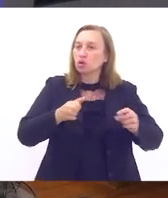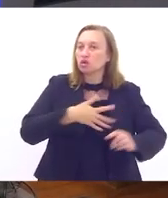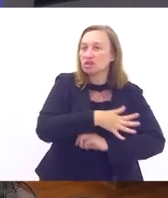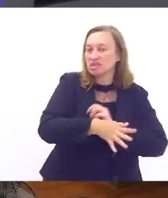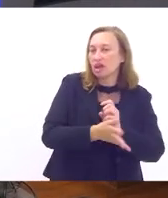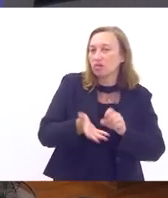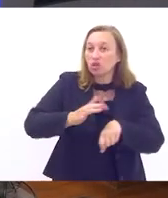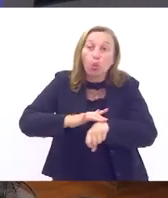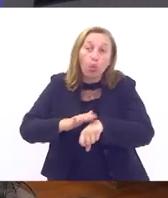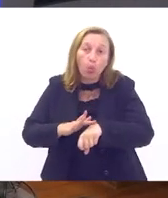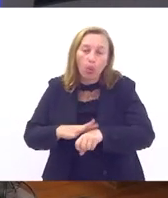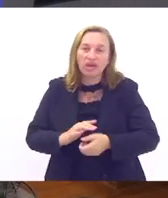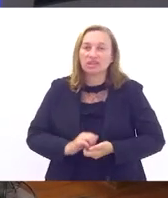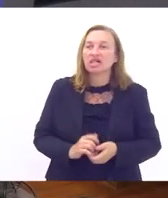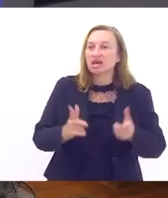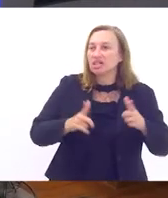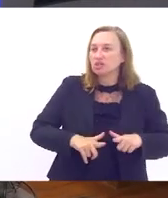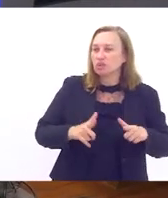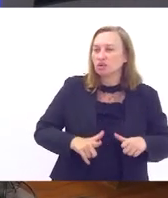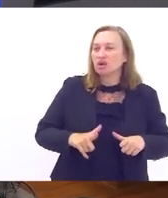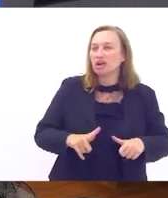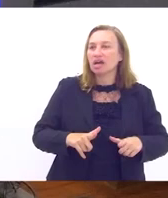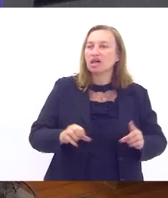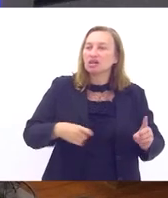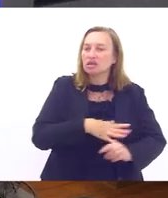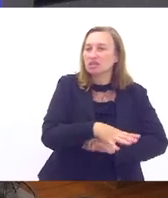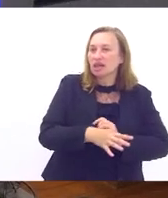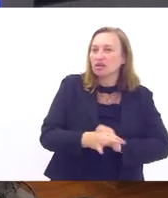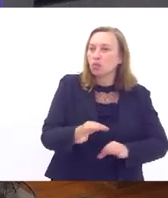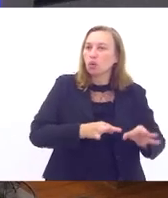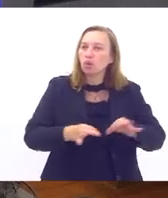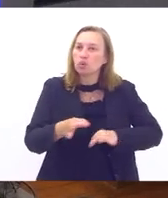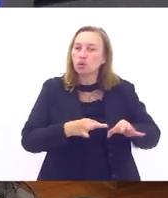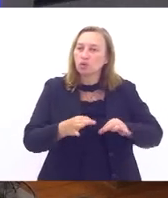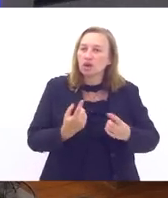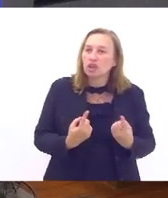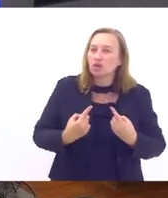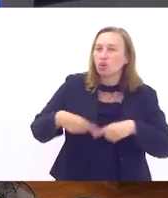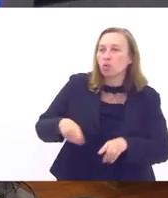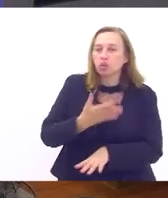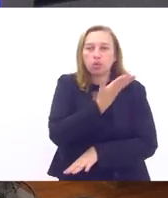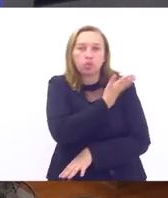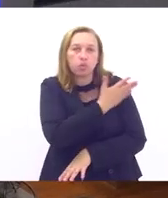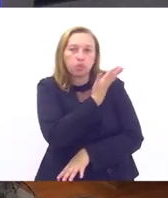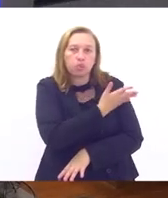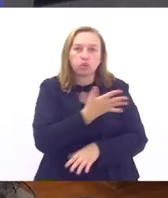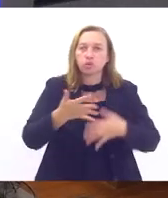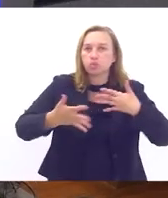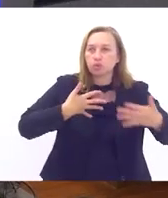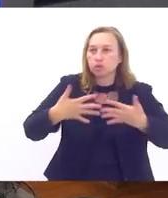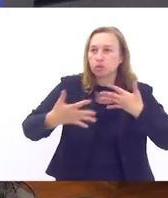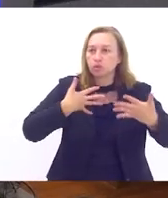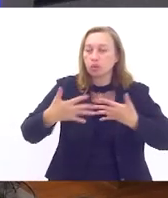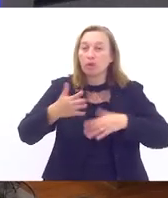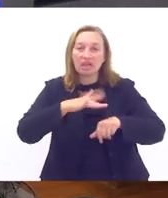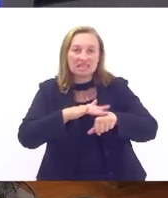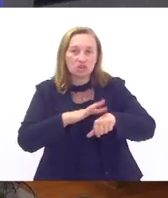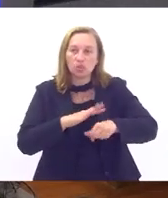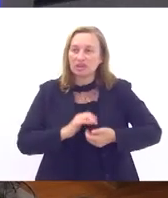tuberculose. Esse espaço da sociedade civil organizado, ele atua no combate do preconceito, trazendo visibilidade a essa